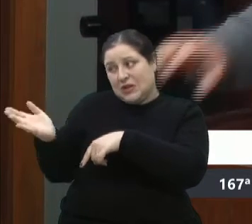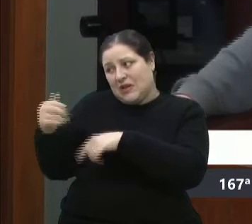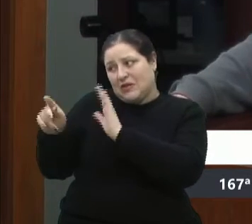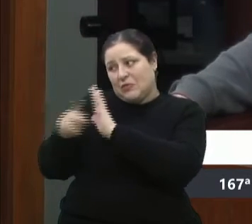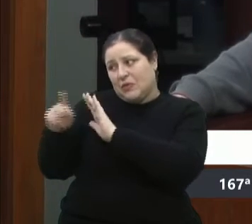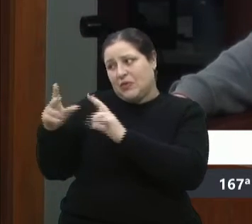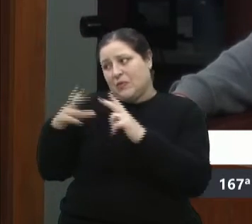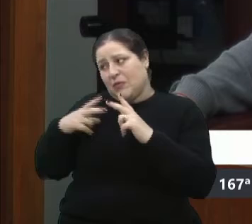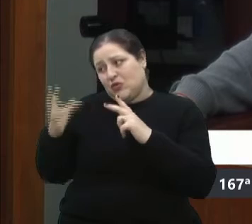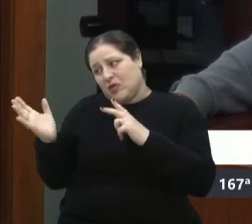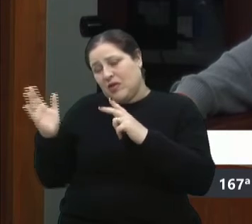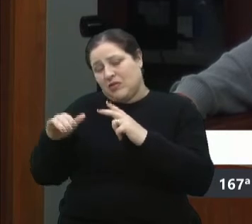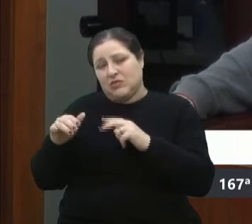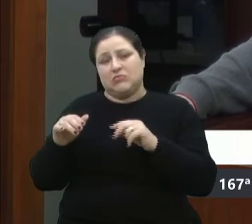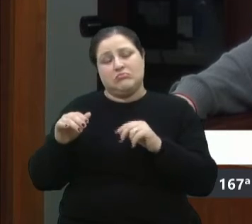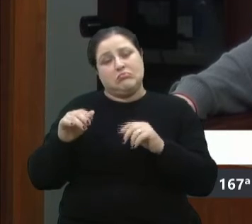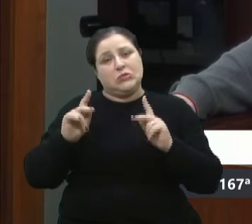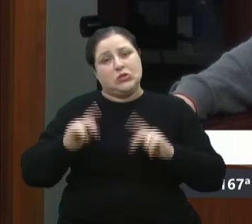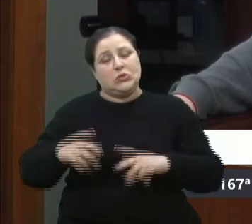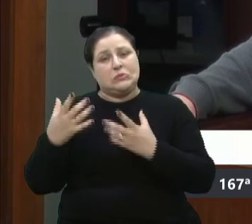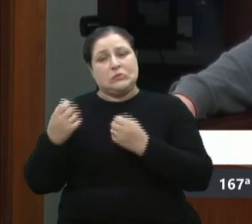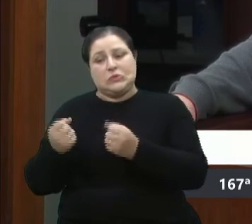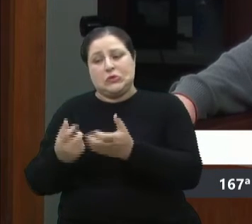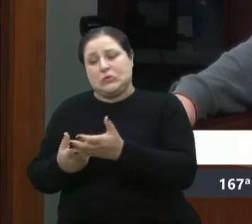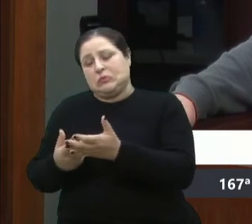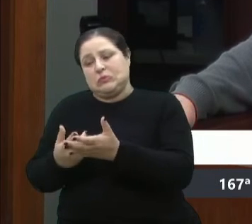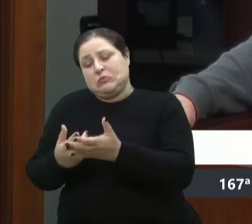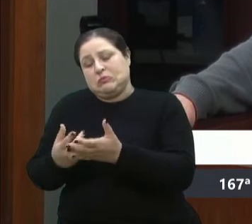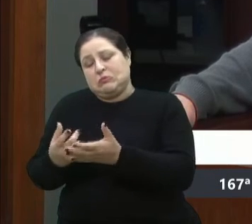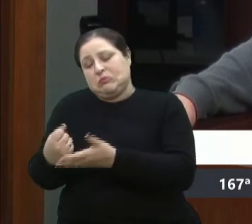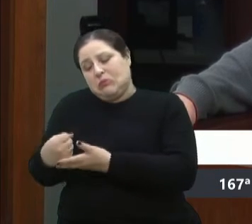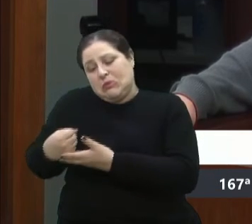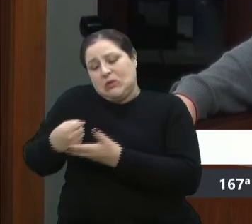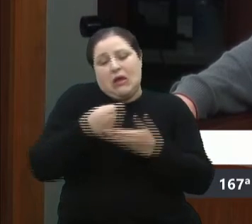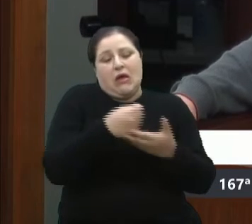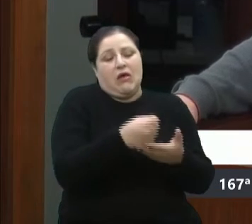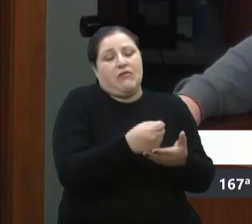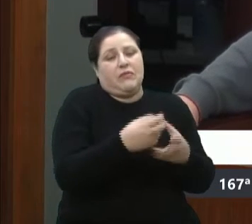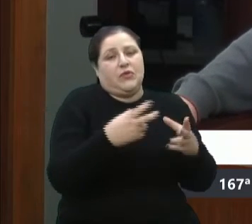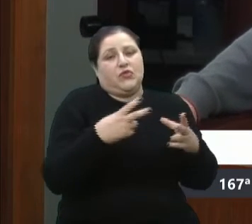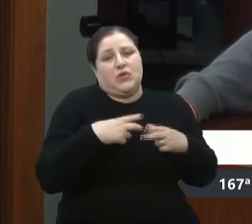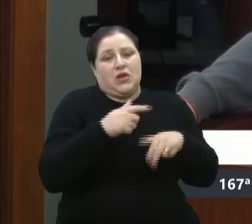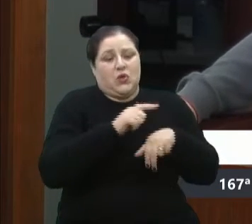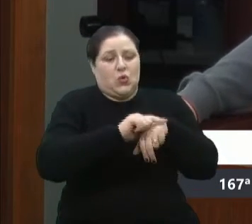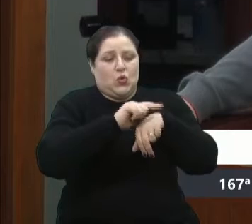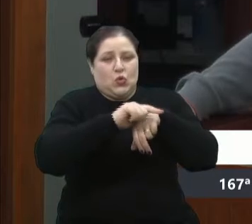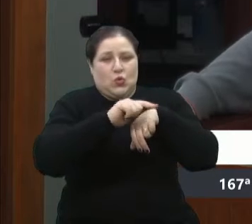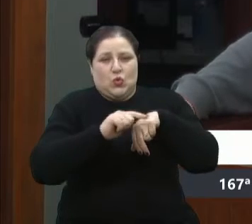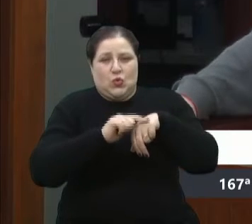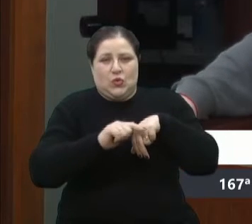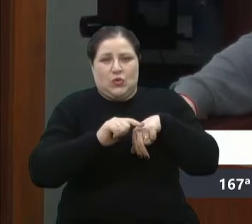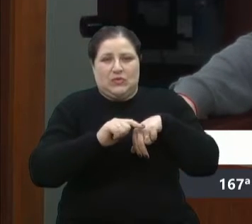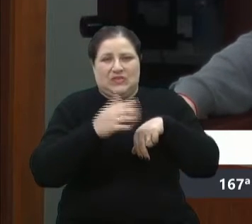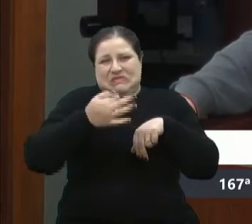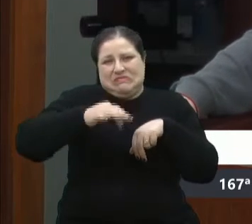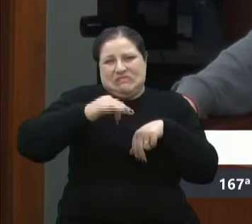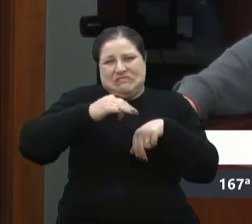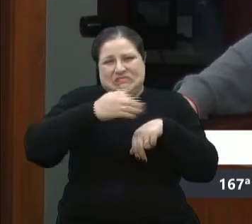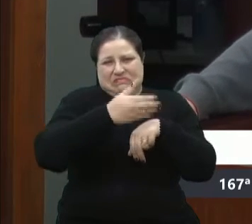soro, então, assim, para fazer o curativo, que não tinha. Então, assim, não tinha o curativo. E